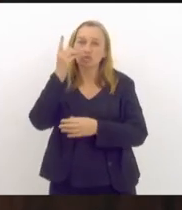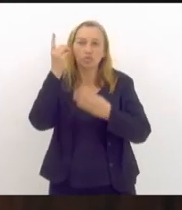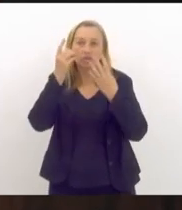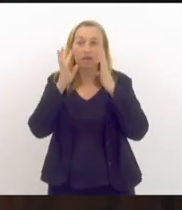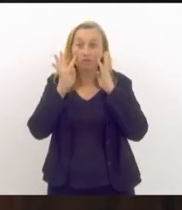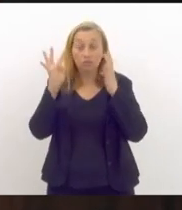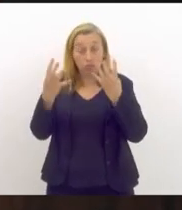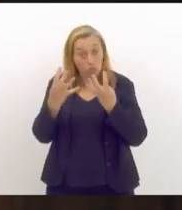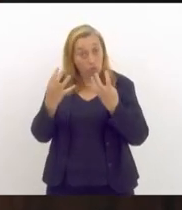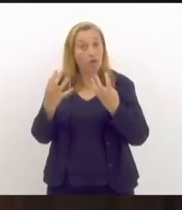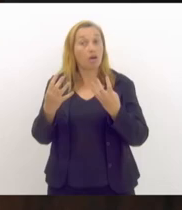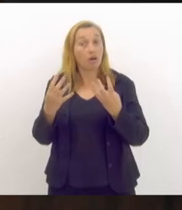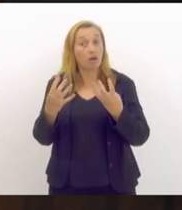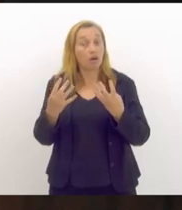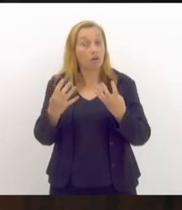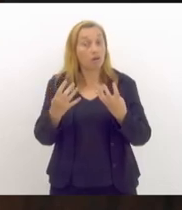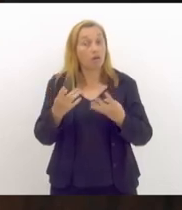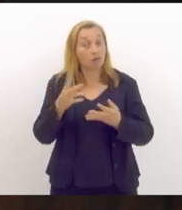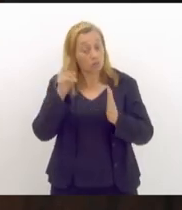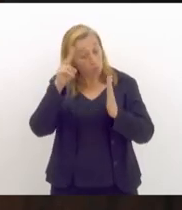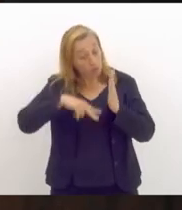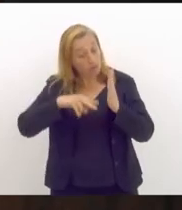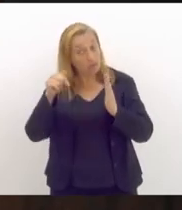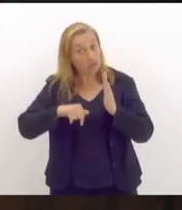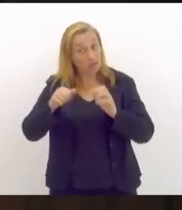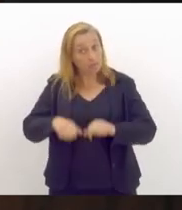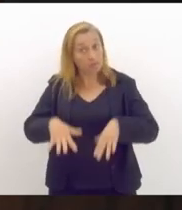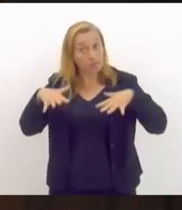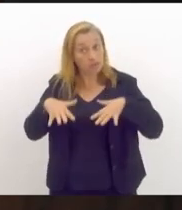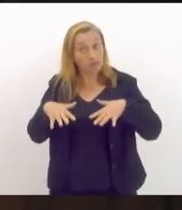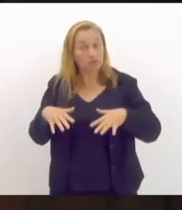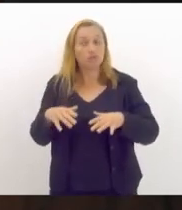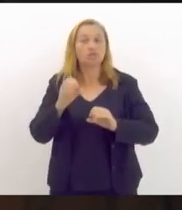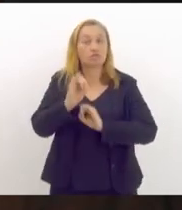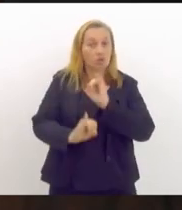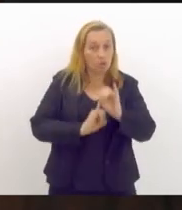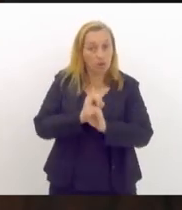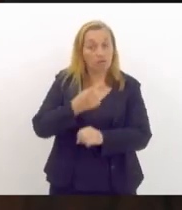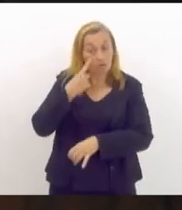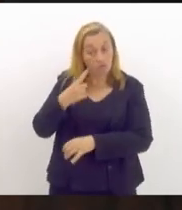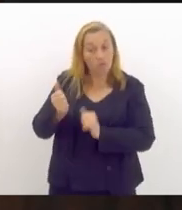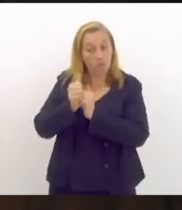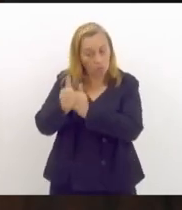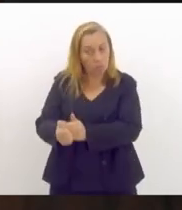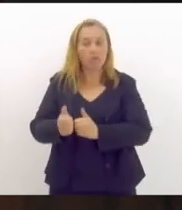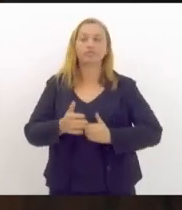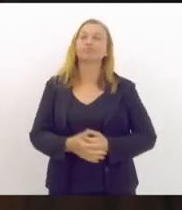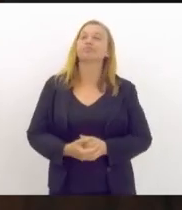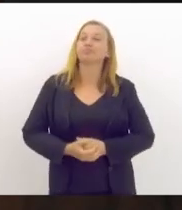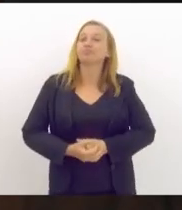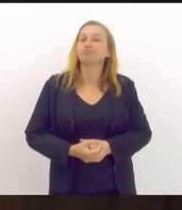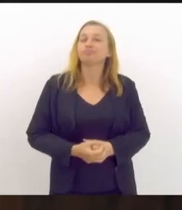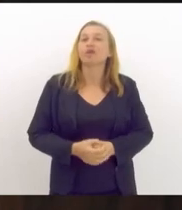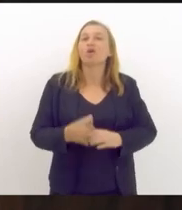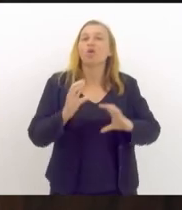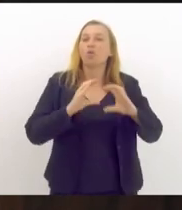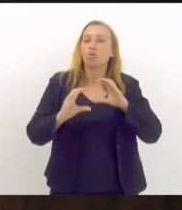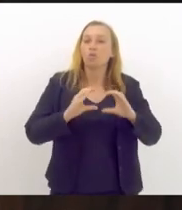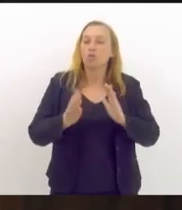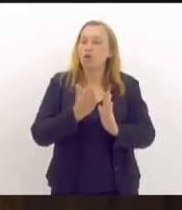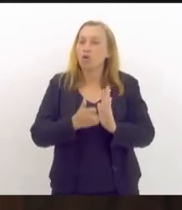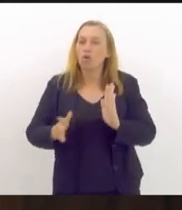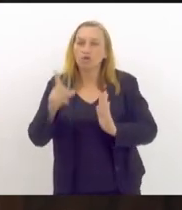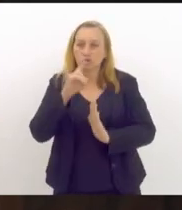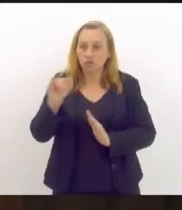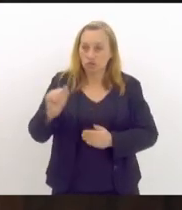tomarem ciência por isso eu estou lendo aqui em plenário porque até os que estão online poderão acompanhar comunicado para ordem